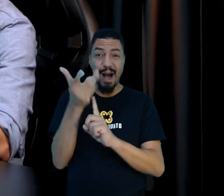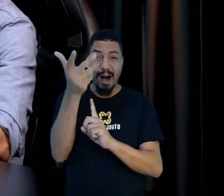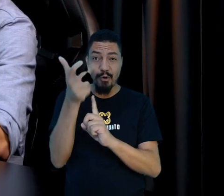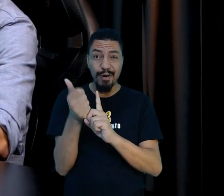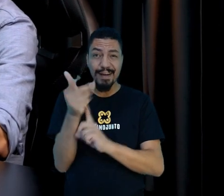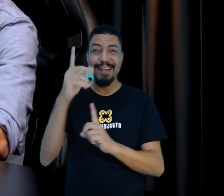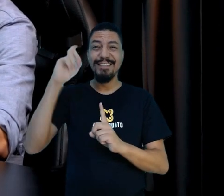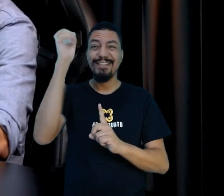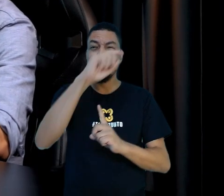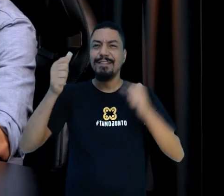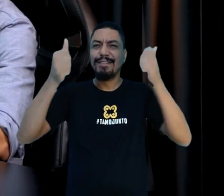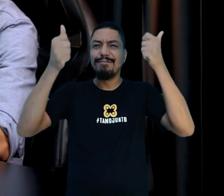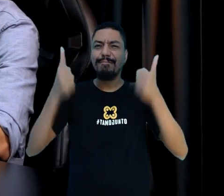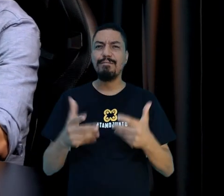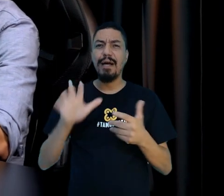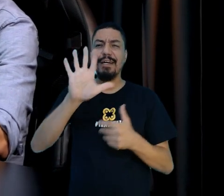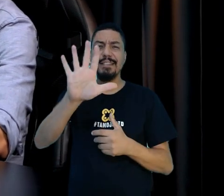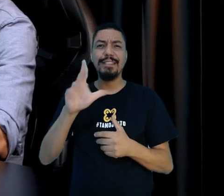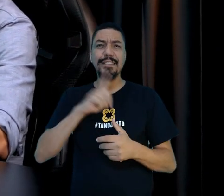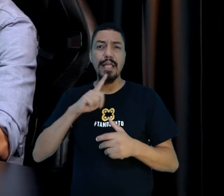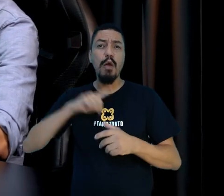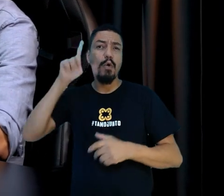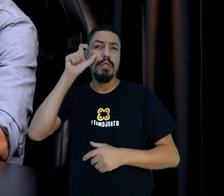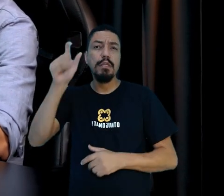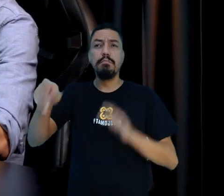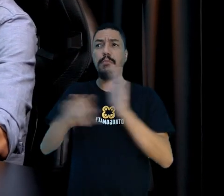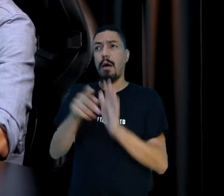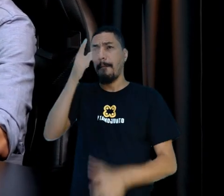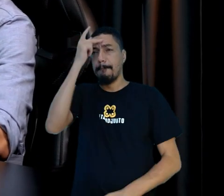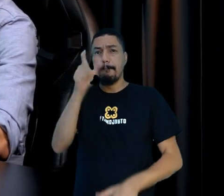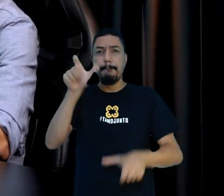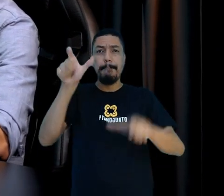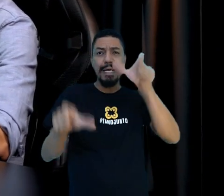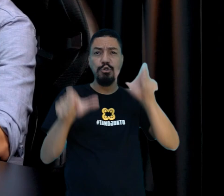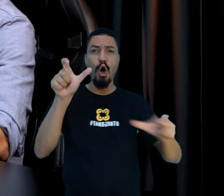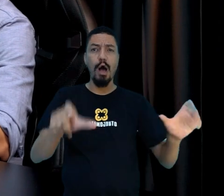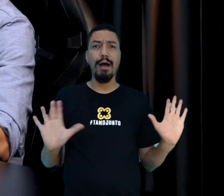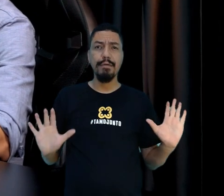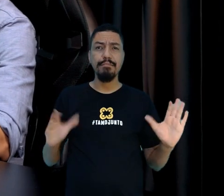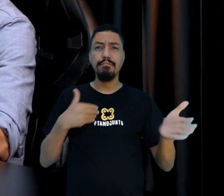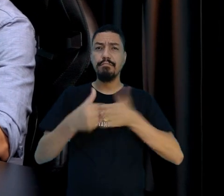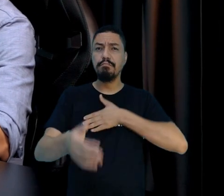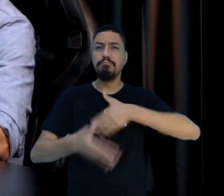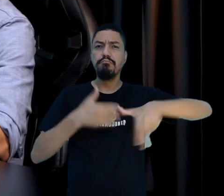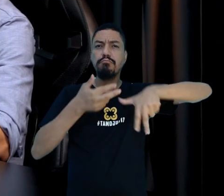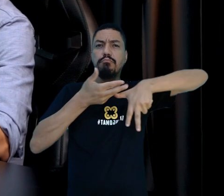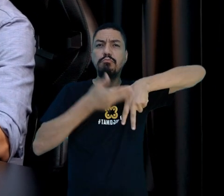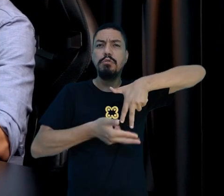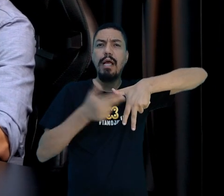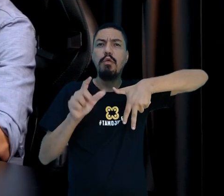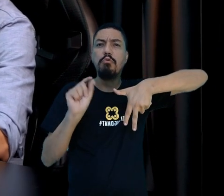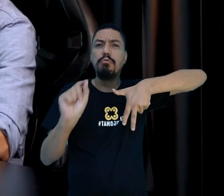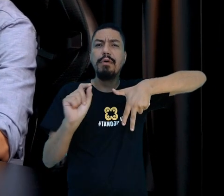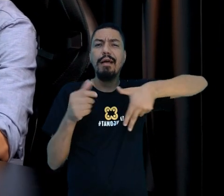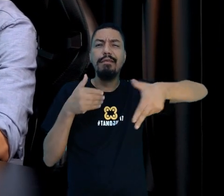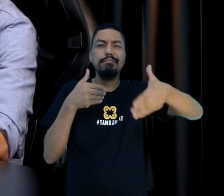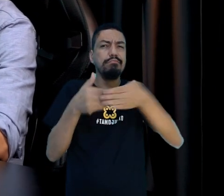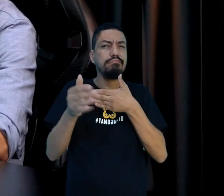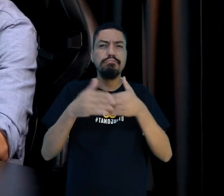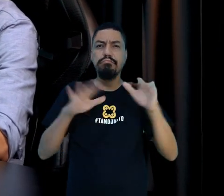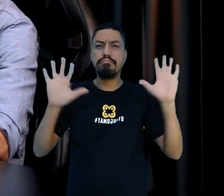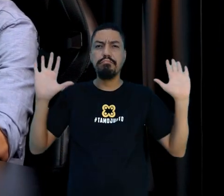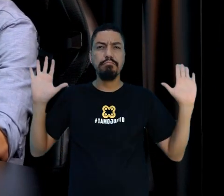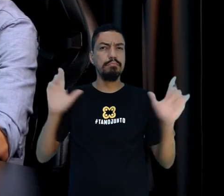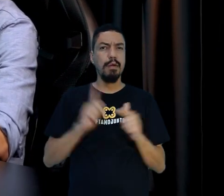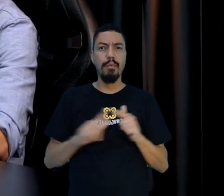geral, é difícil definir, né? Mas, assim, em geral, vão se interessar por pessoas. Não importa o gênero, não importa qualquer outra